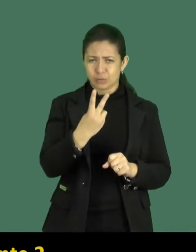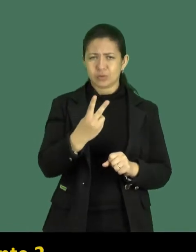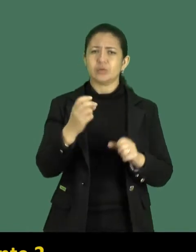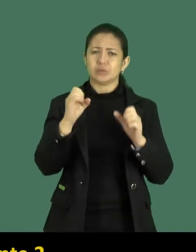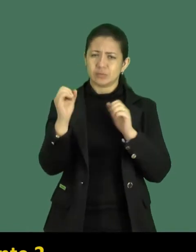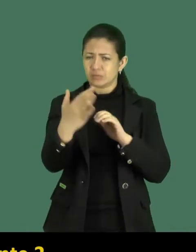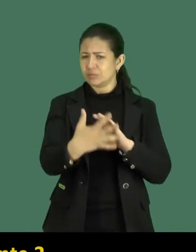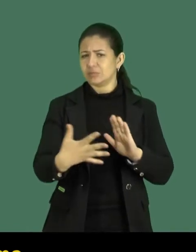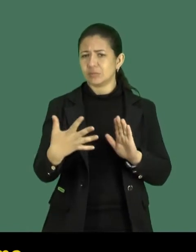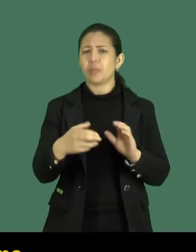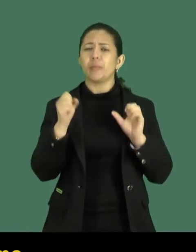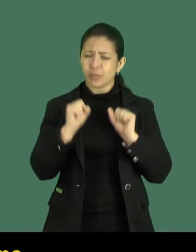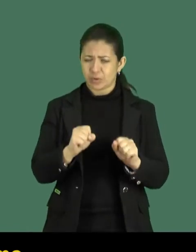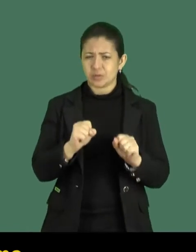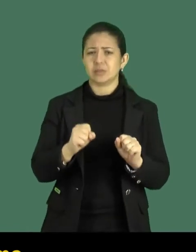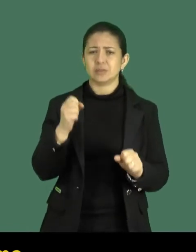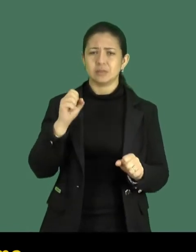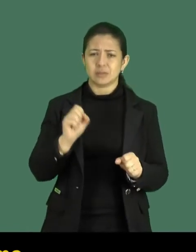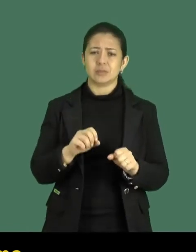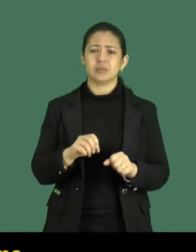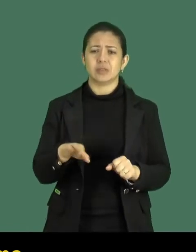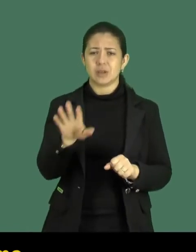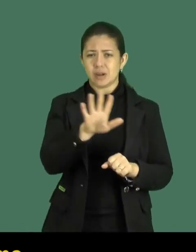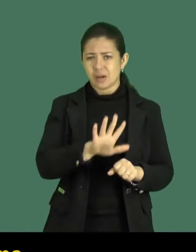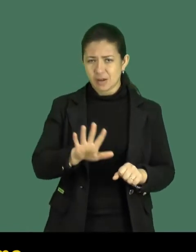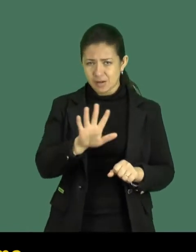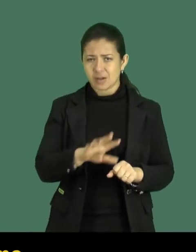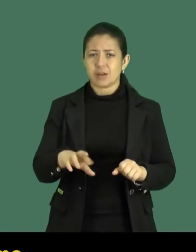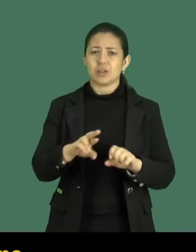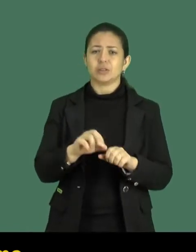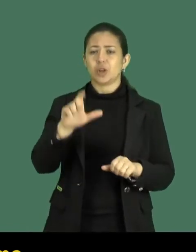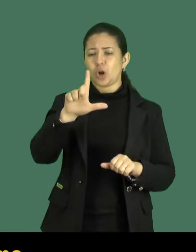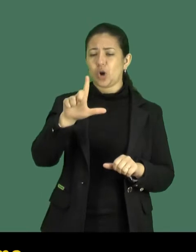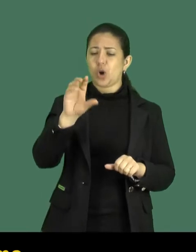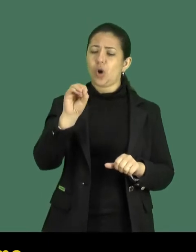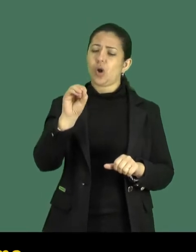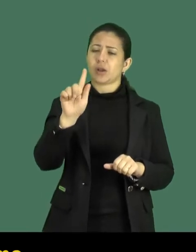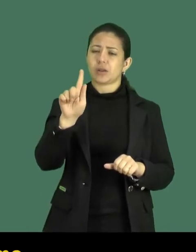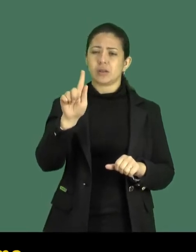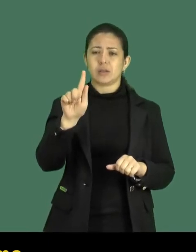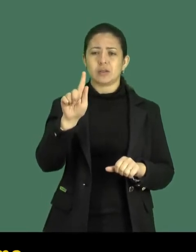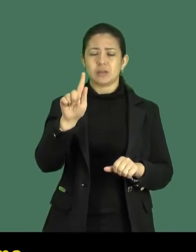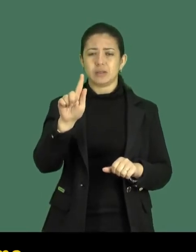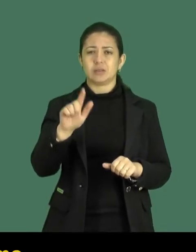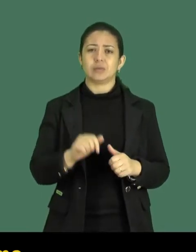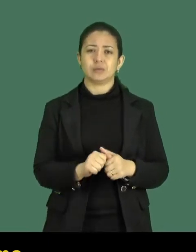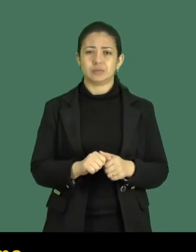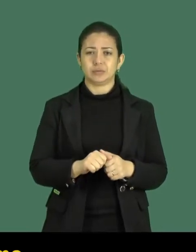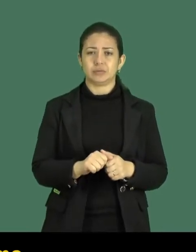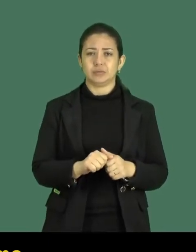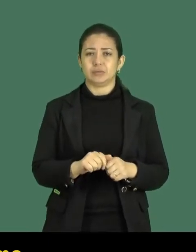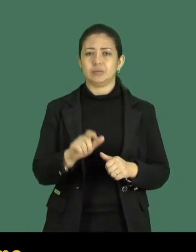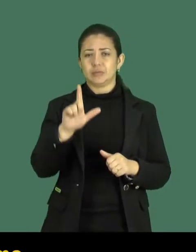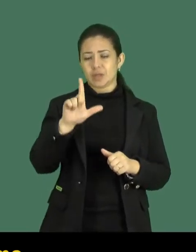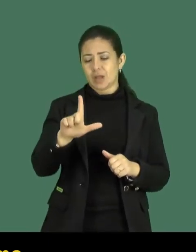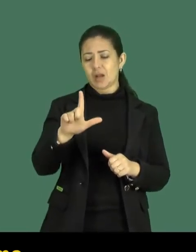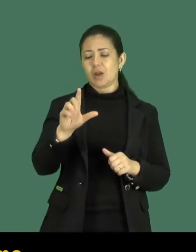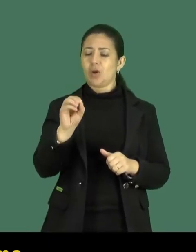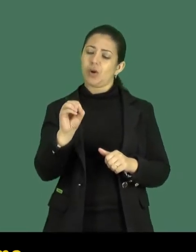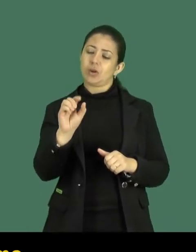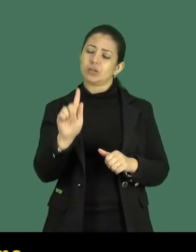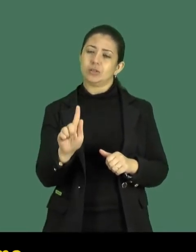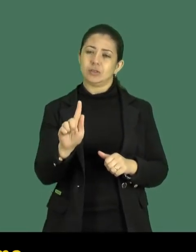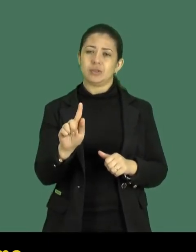forma diferente, e essa forma diferente é a forma do logaritmo que nós abreviamos por LOG